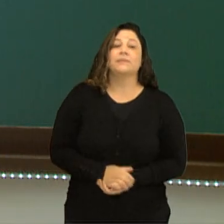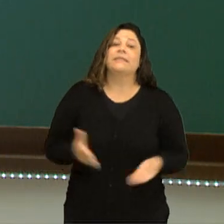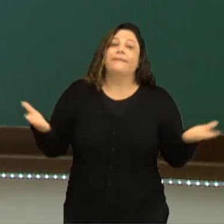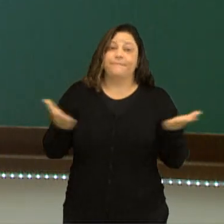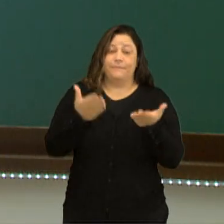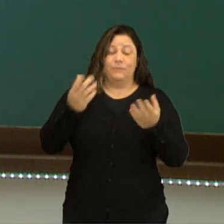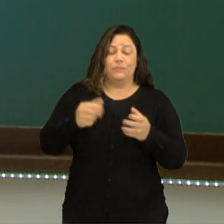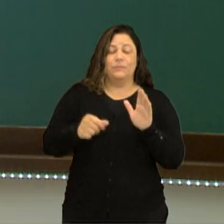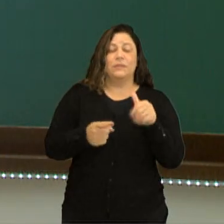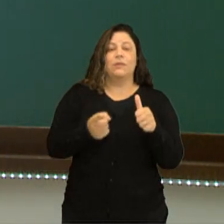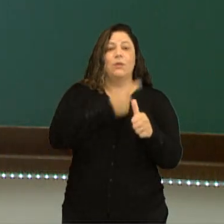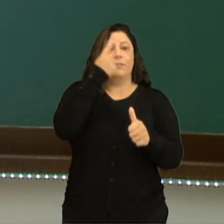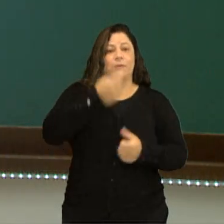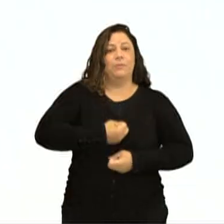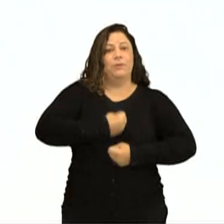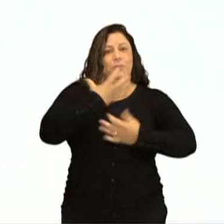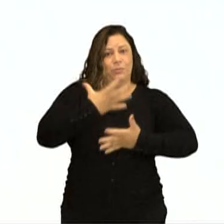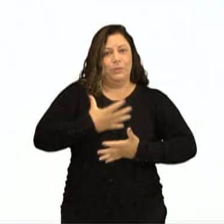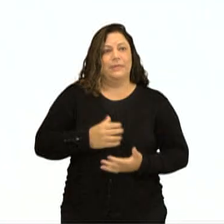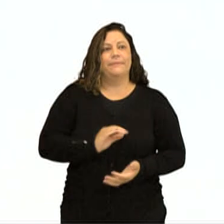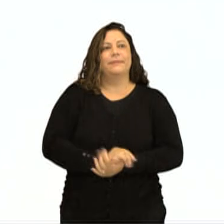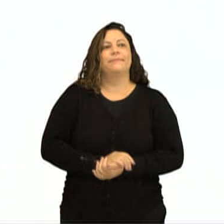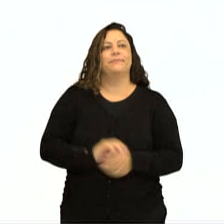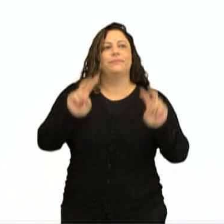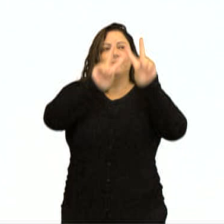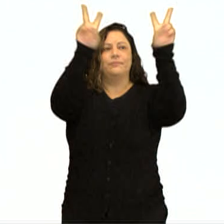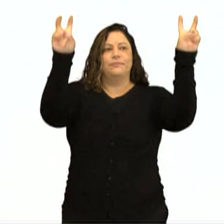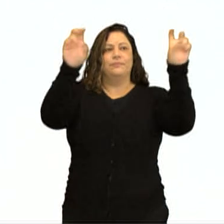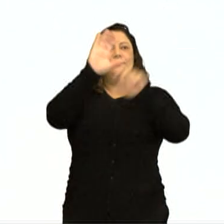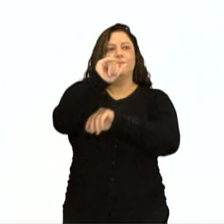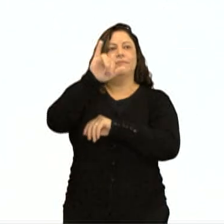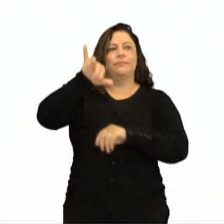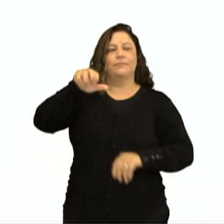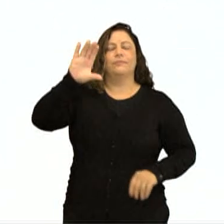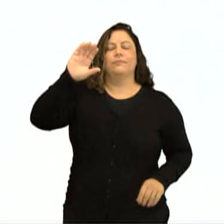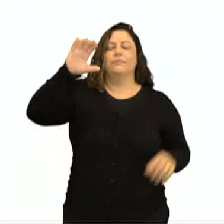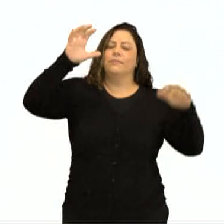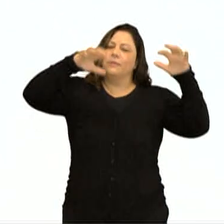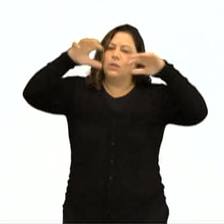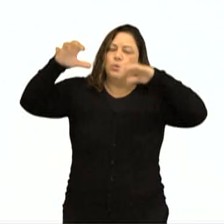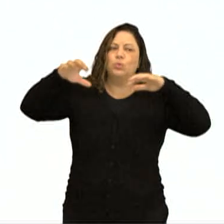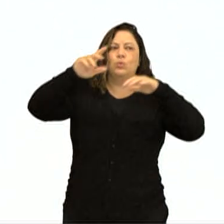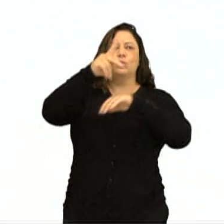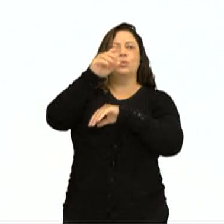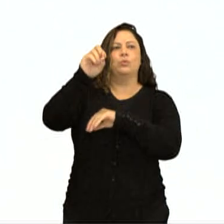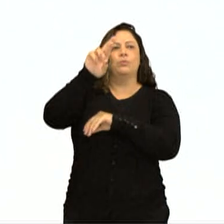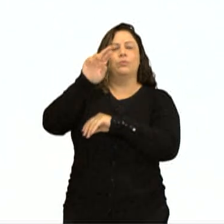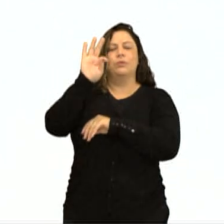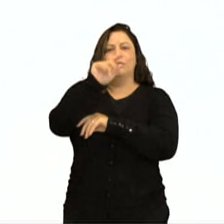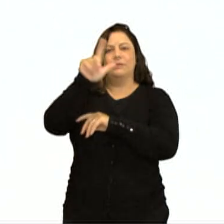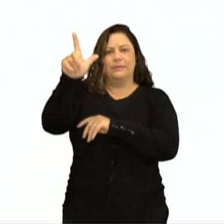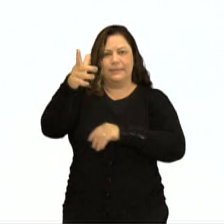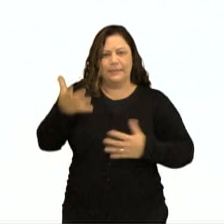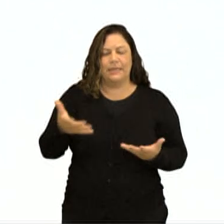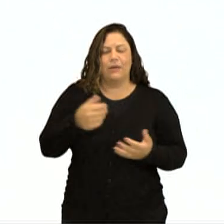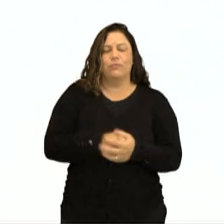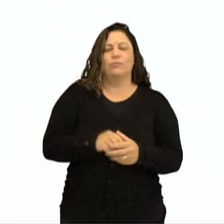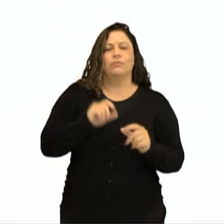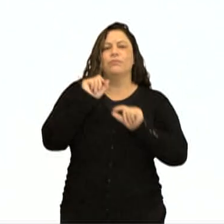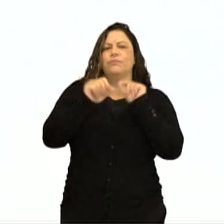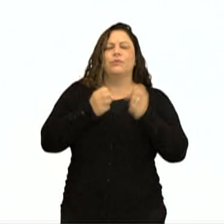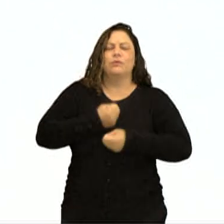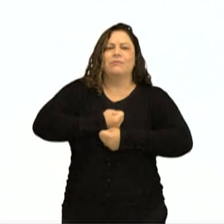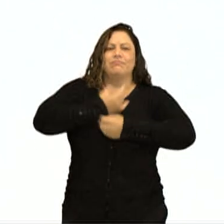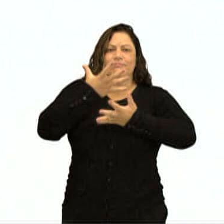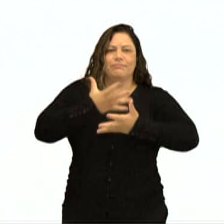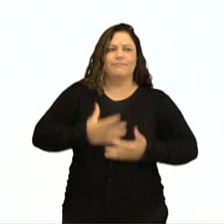o nosso primeiro poema de estudo. Ele é chamado de Cai a Chuva no Portal. Vejamos o que o lírico expressa